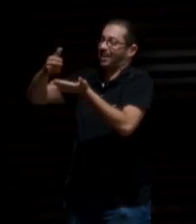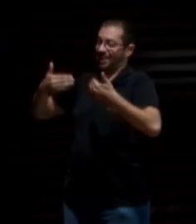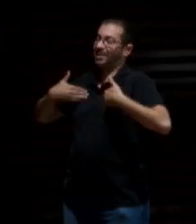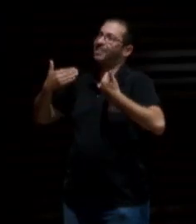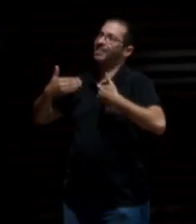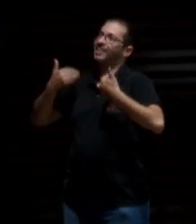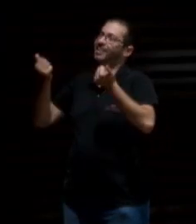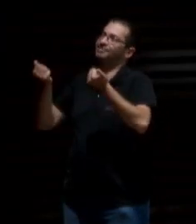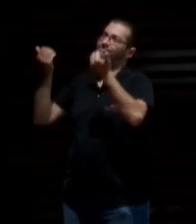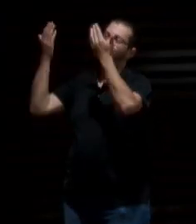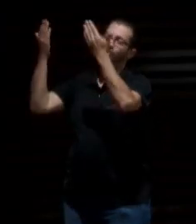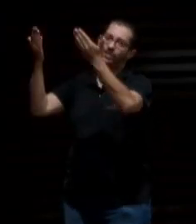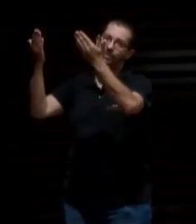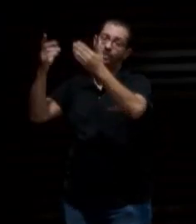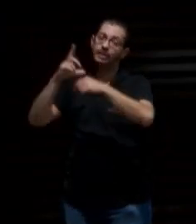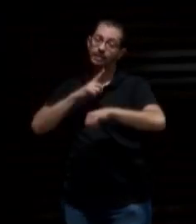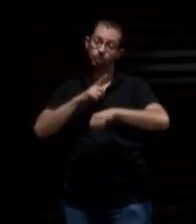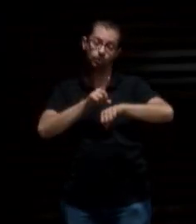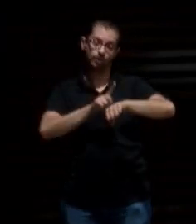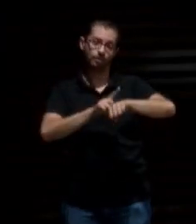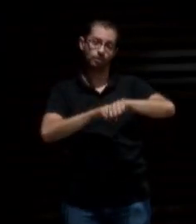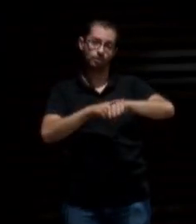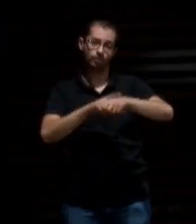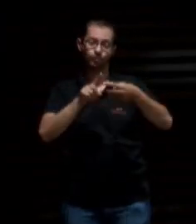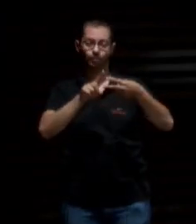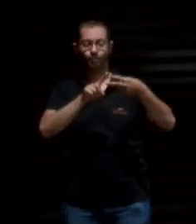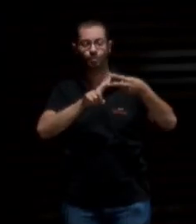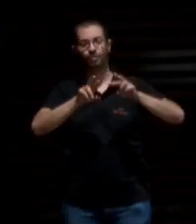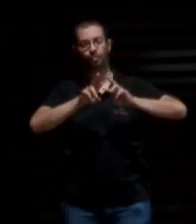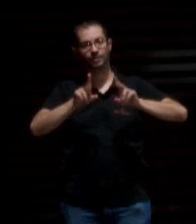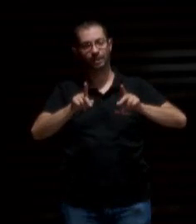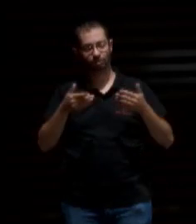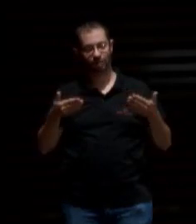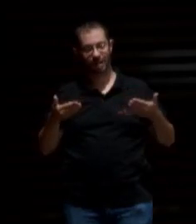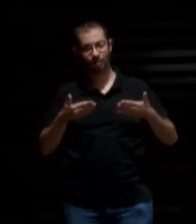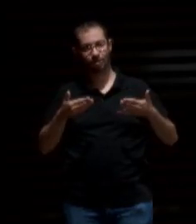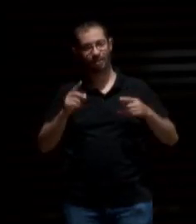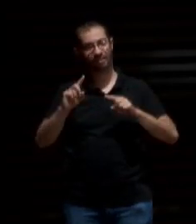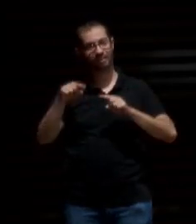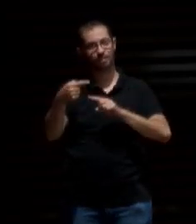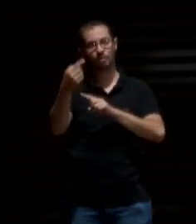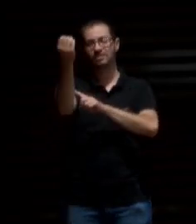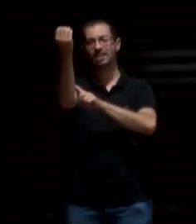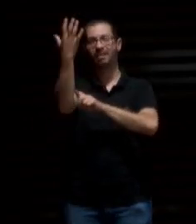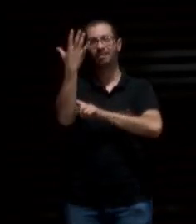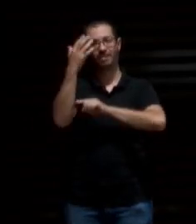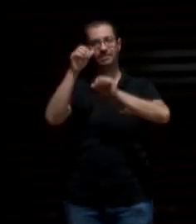etapas: no presente e na revelação da sua glória. No presente, nós